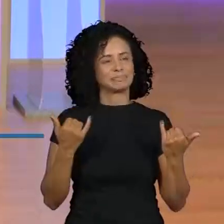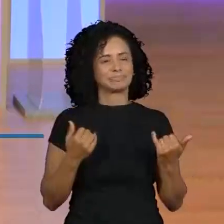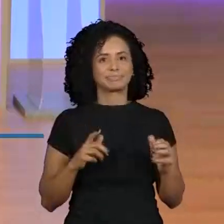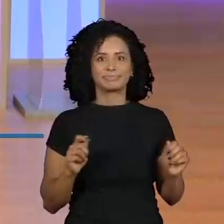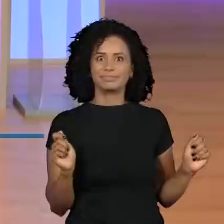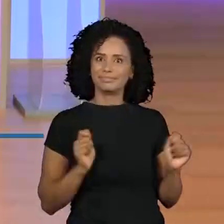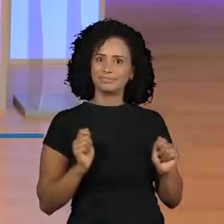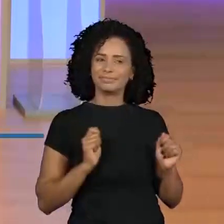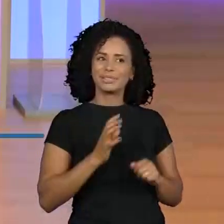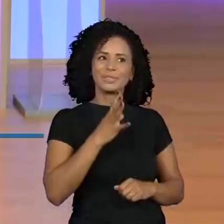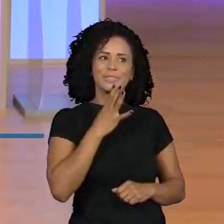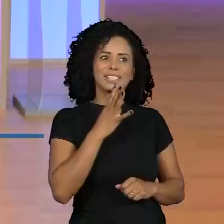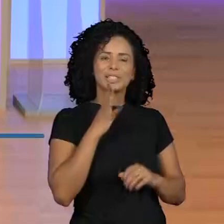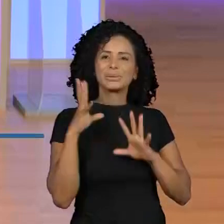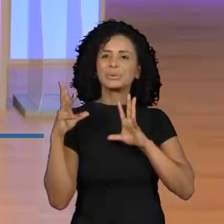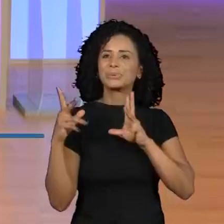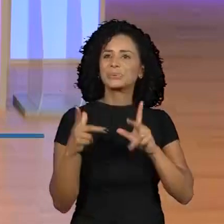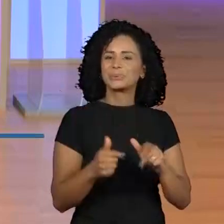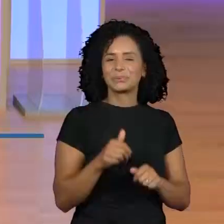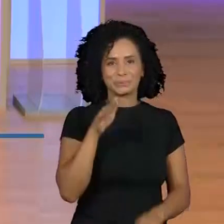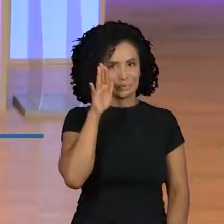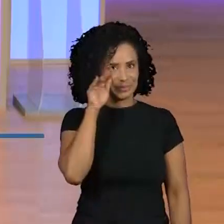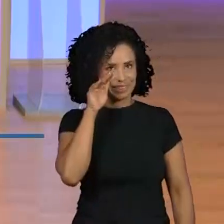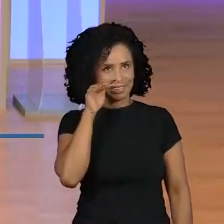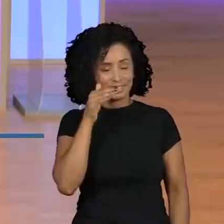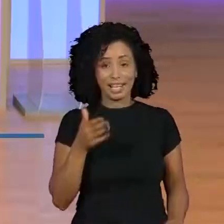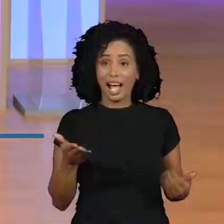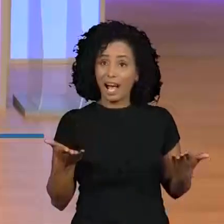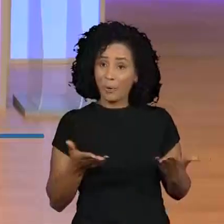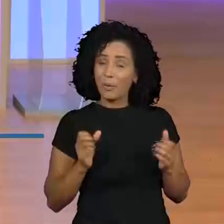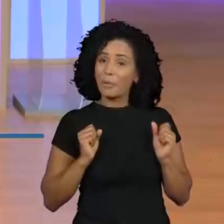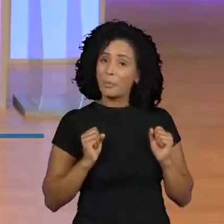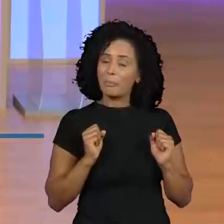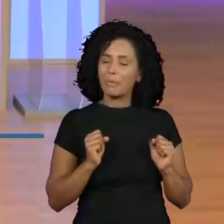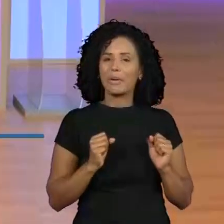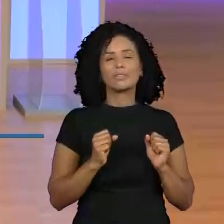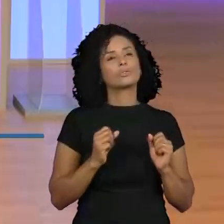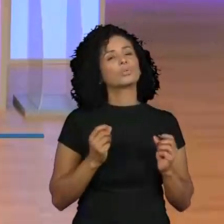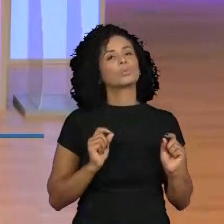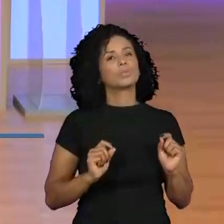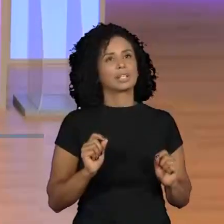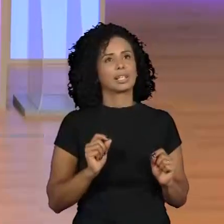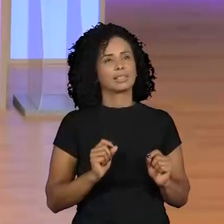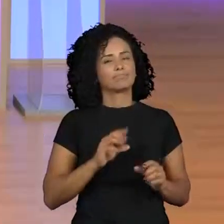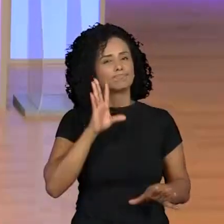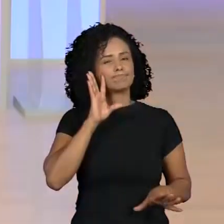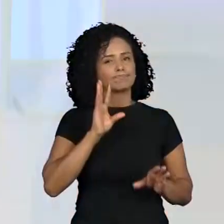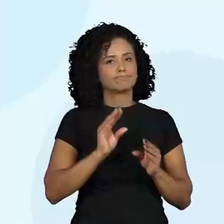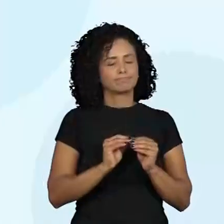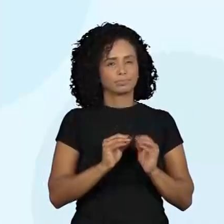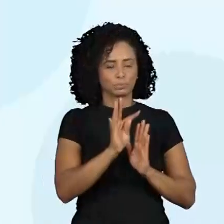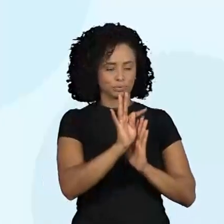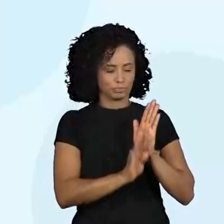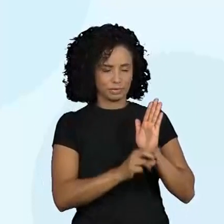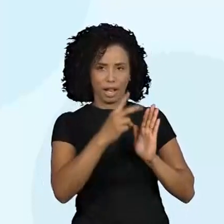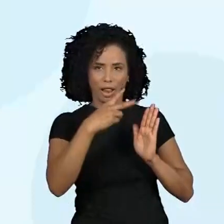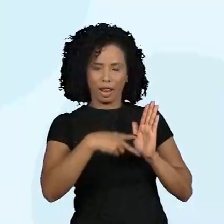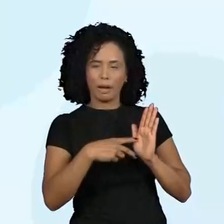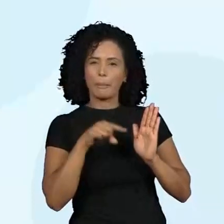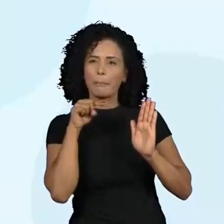adorei conhecer todas essas curiosidades. Então, agora a gente pode fazer uma compreensão do texto aqui, com